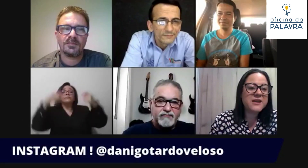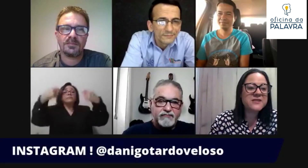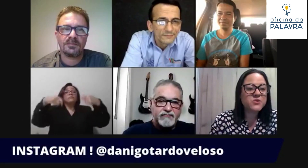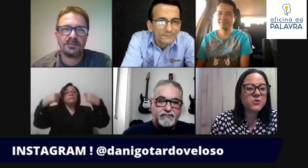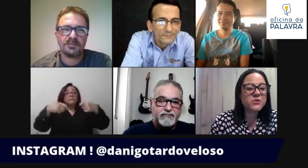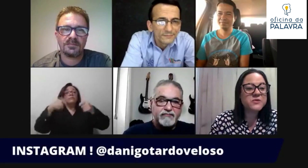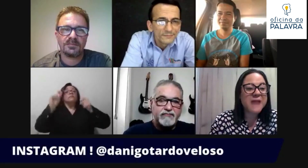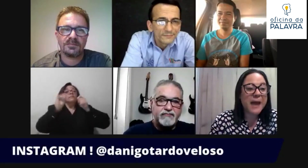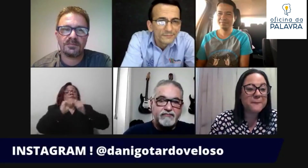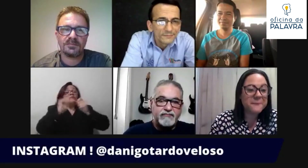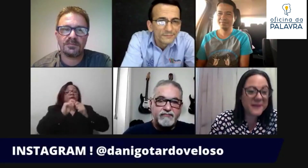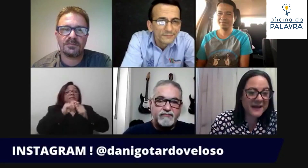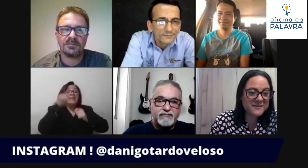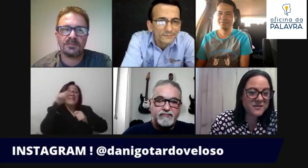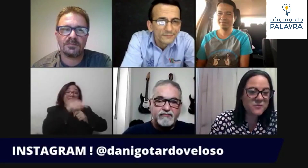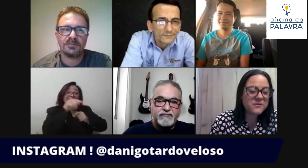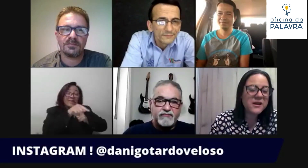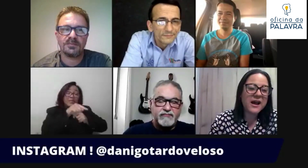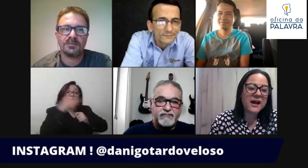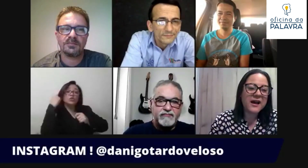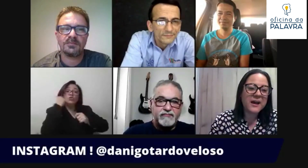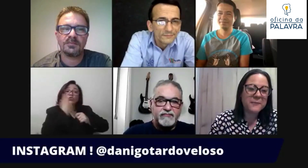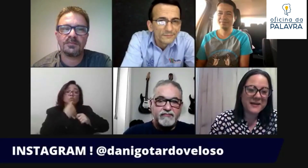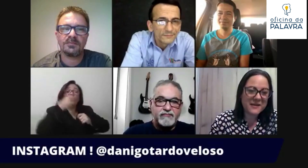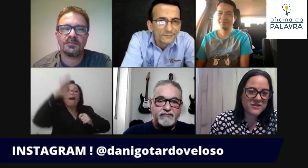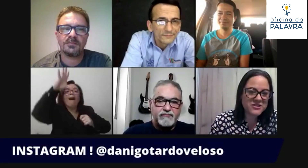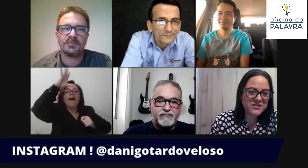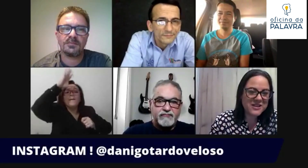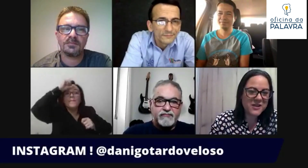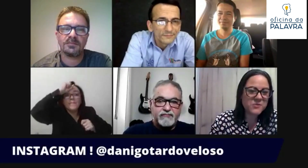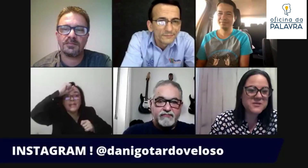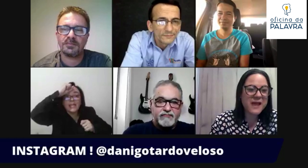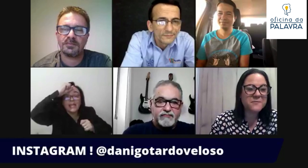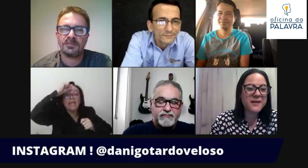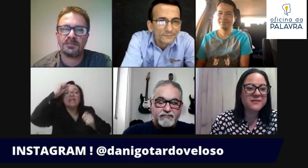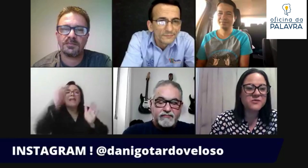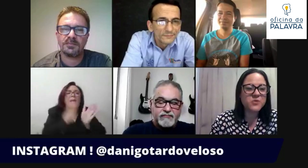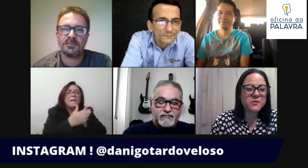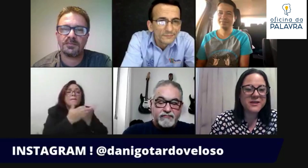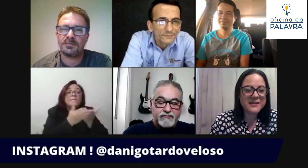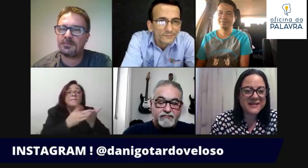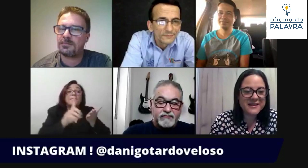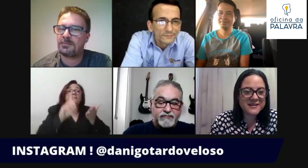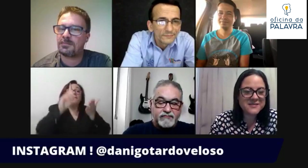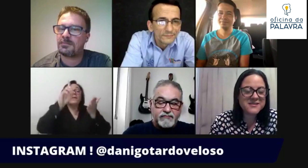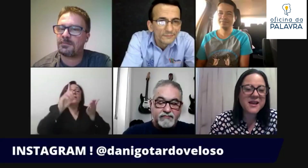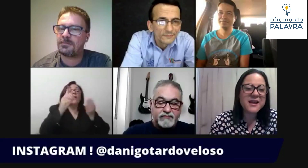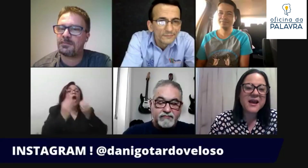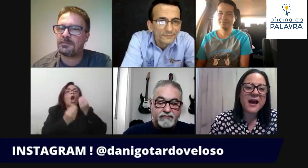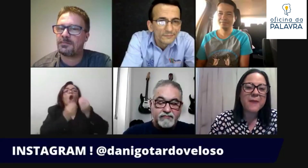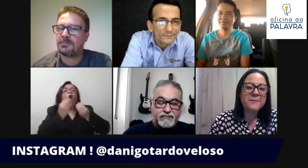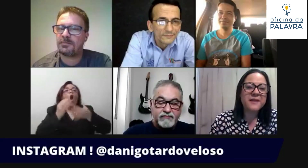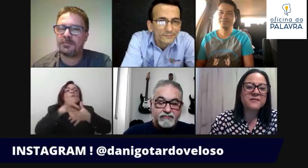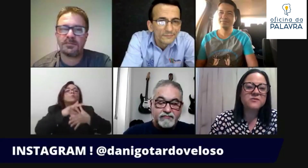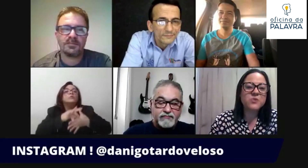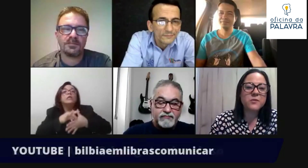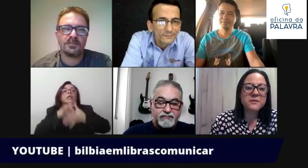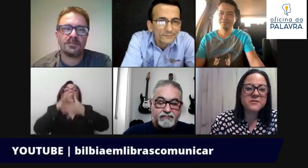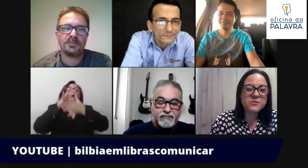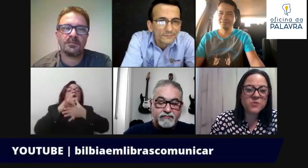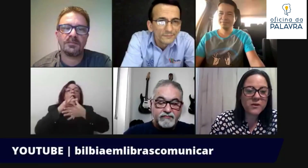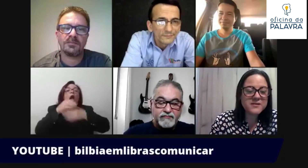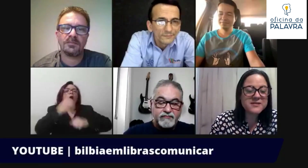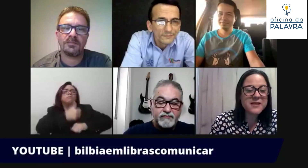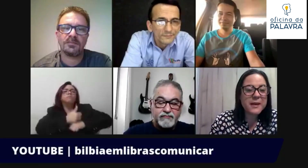fazer com que esses surdos aprendam a palavra de Deus, aprendam sobre liderança, aprendam